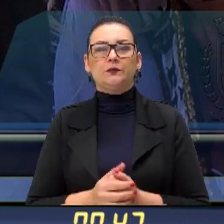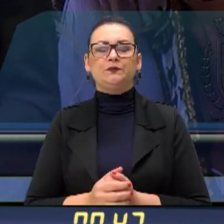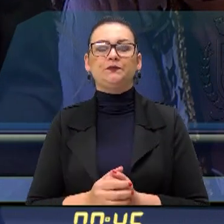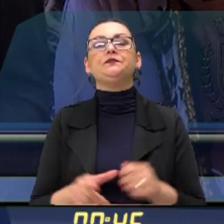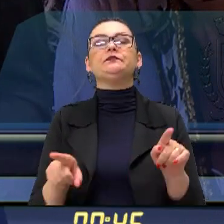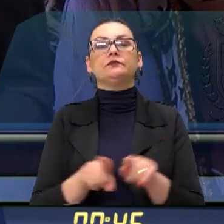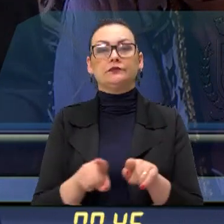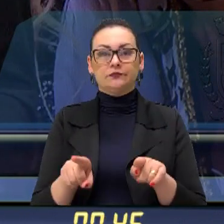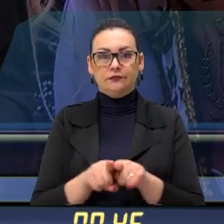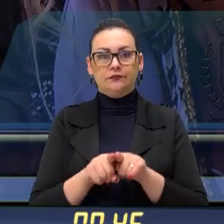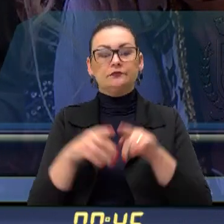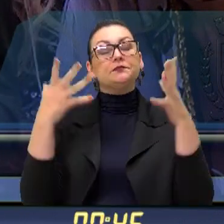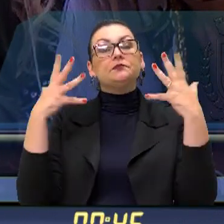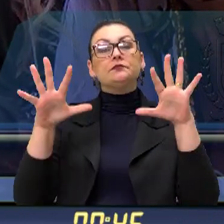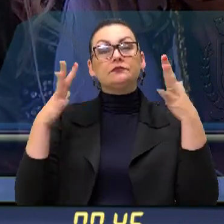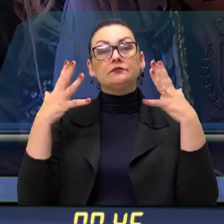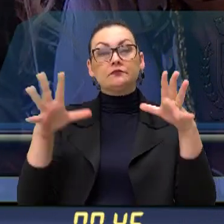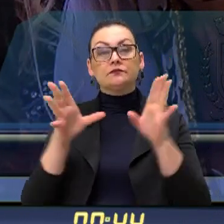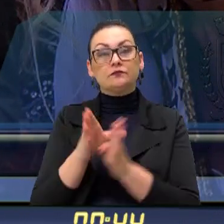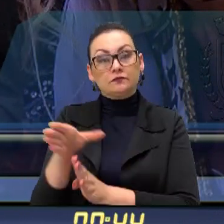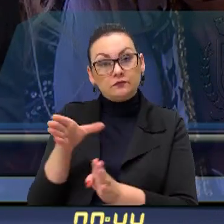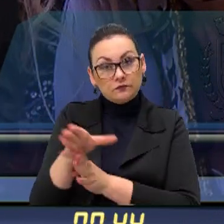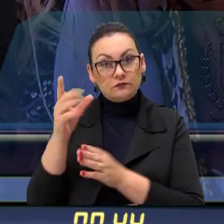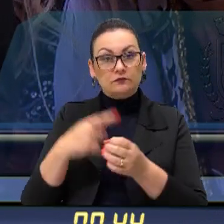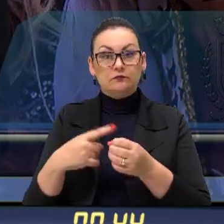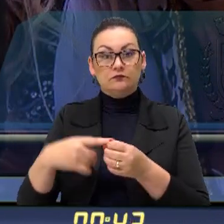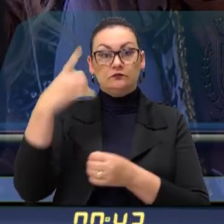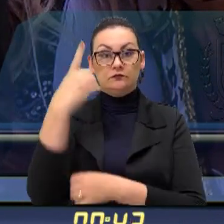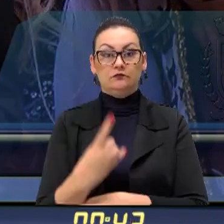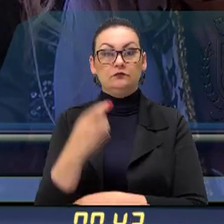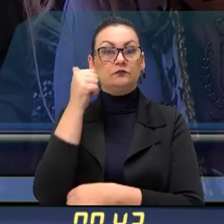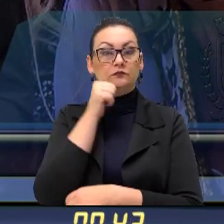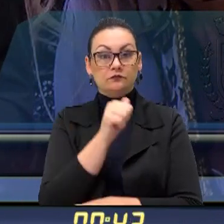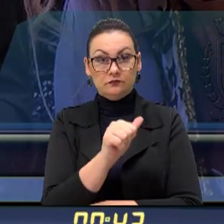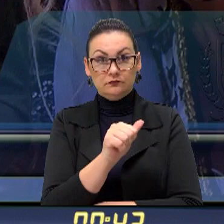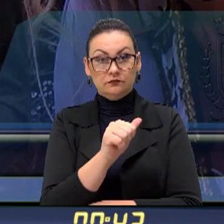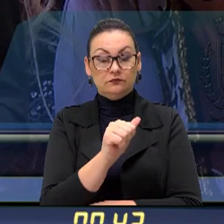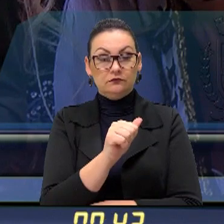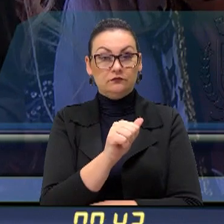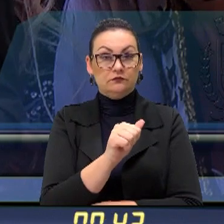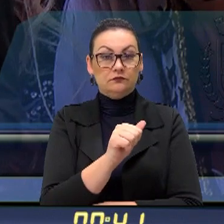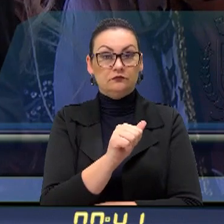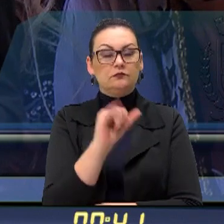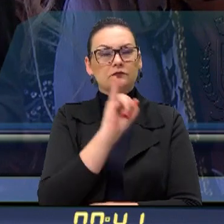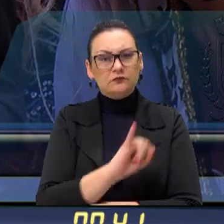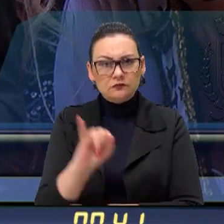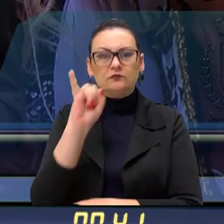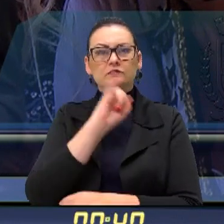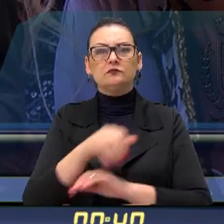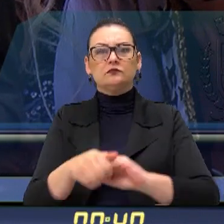E também quero aqui parabenizar o Conselho Municipal dos Direitos da Mulher. Importante cumprimentar vocês